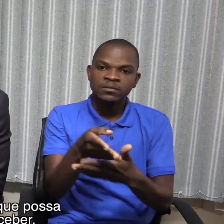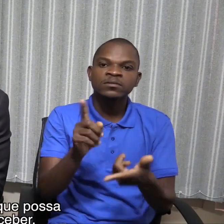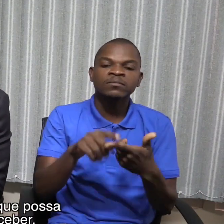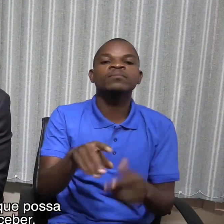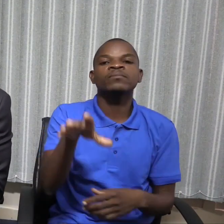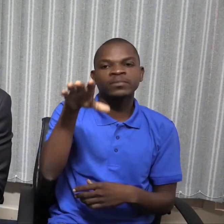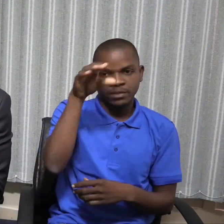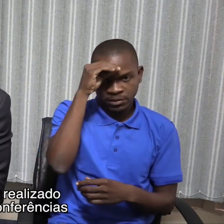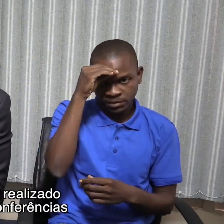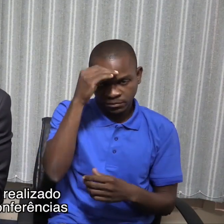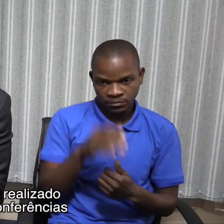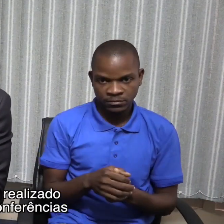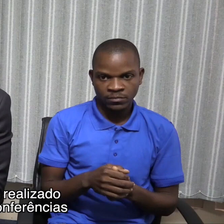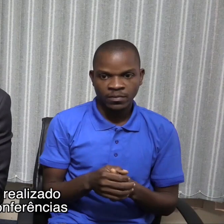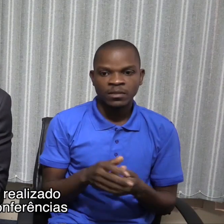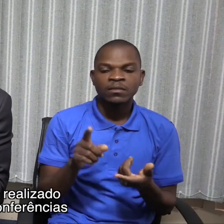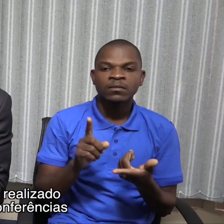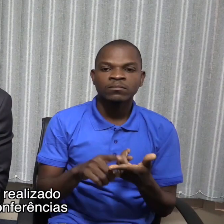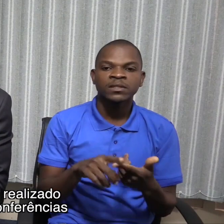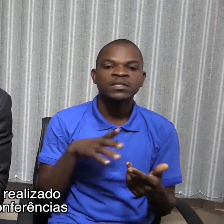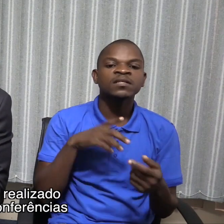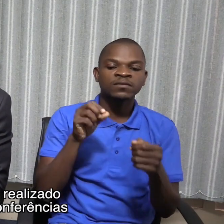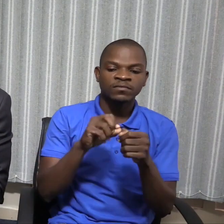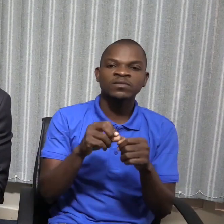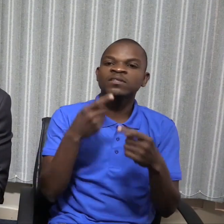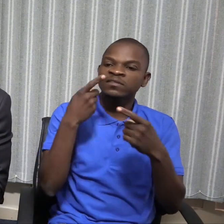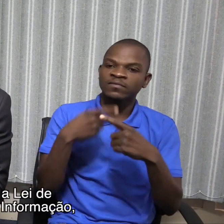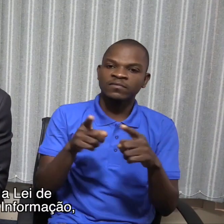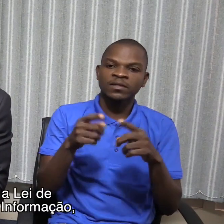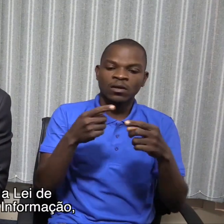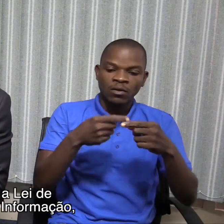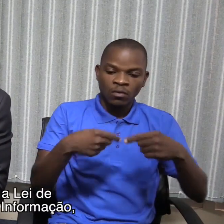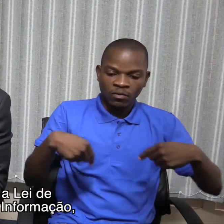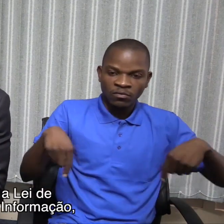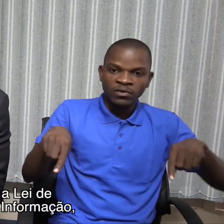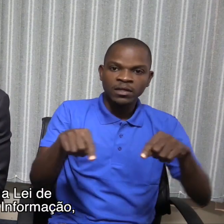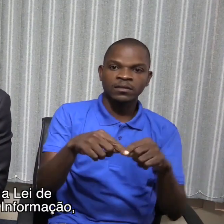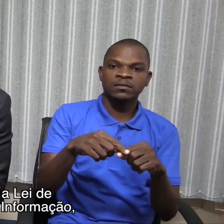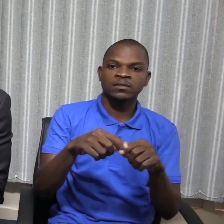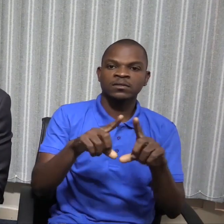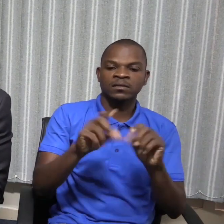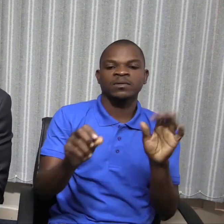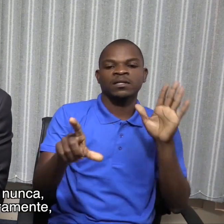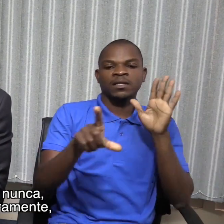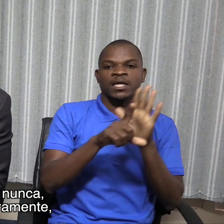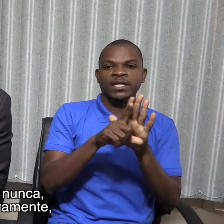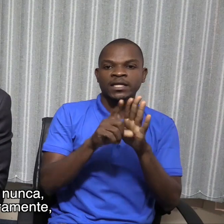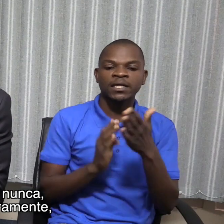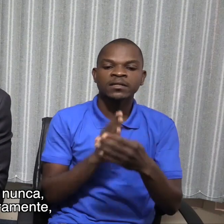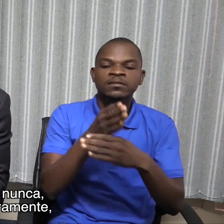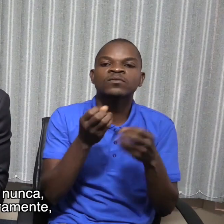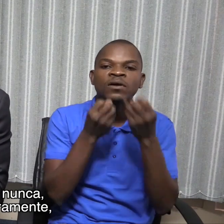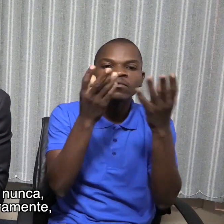perceber. E têm-se realizado várias conferências de lei de acesso à informação, mas